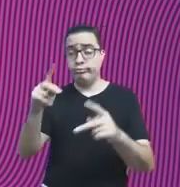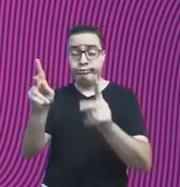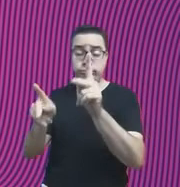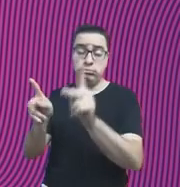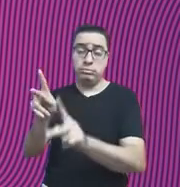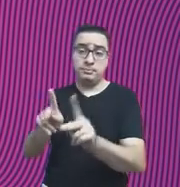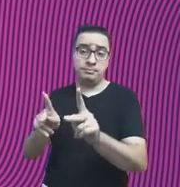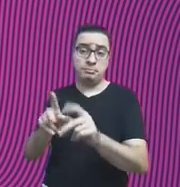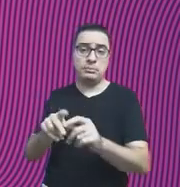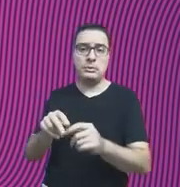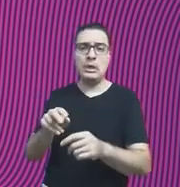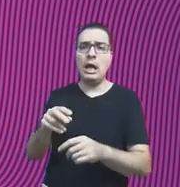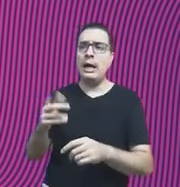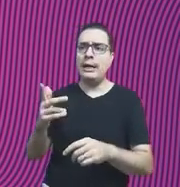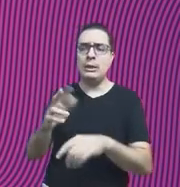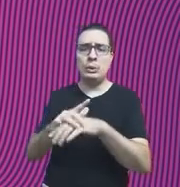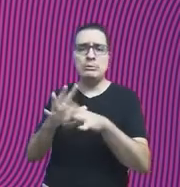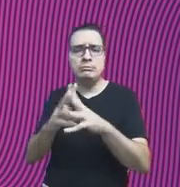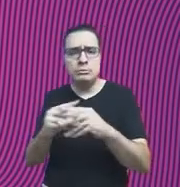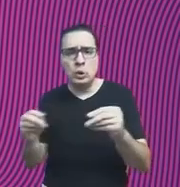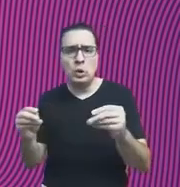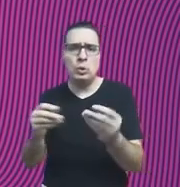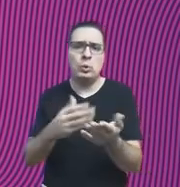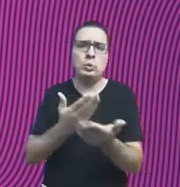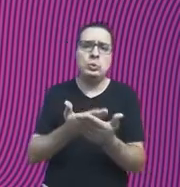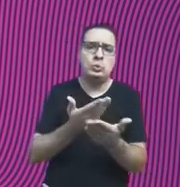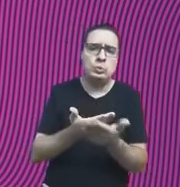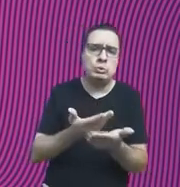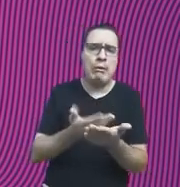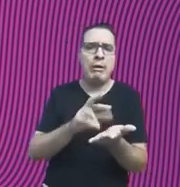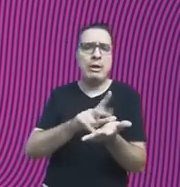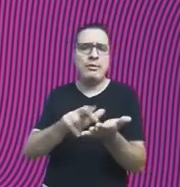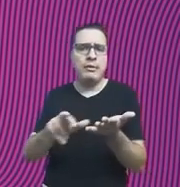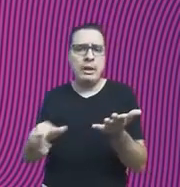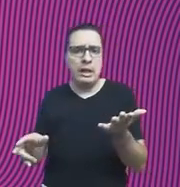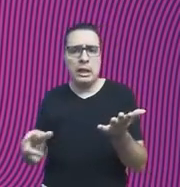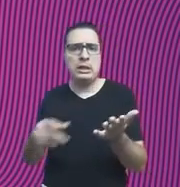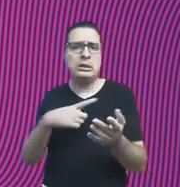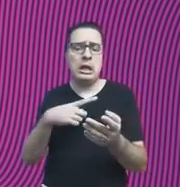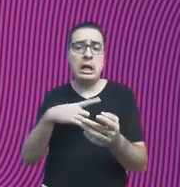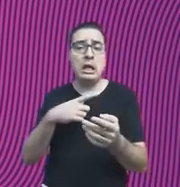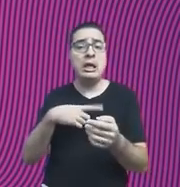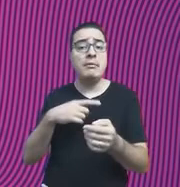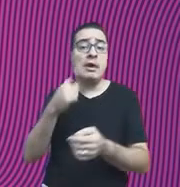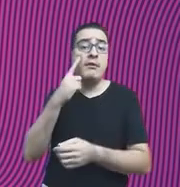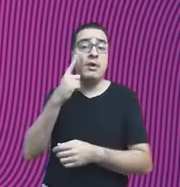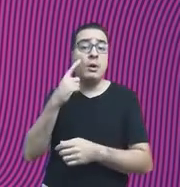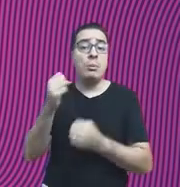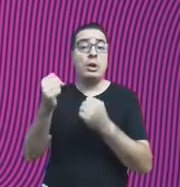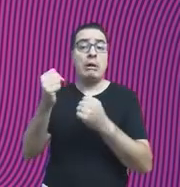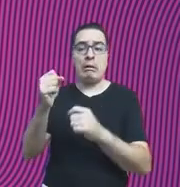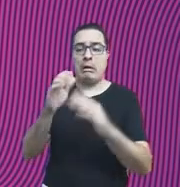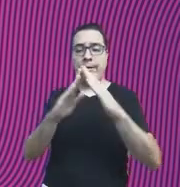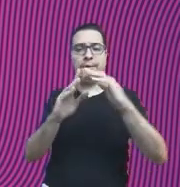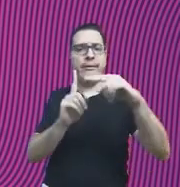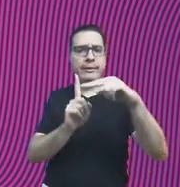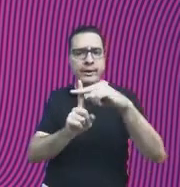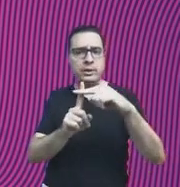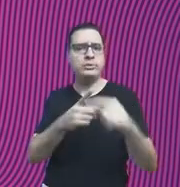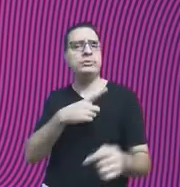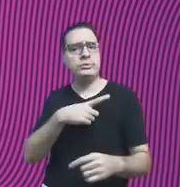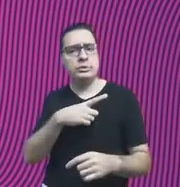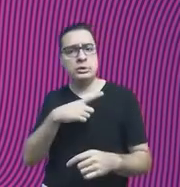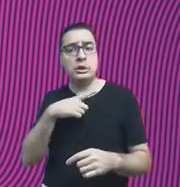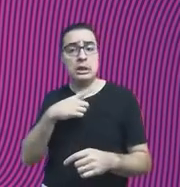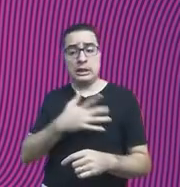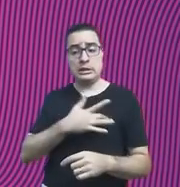curas, quem estudar toda a Idade Média, vai ver o poder que a igreja tinha sobre a saúde do ser humano.